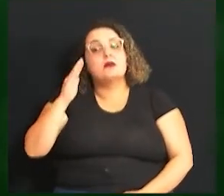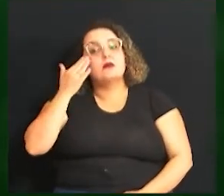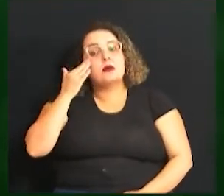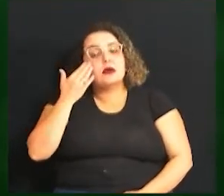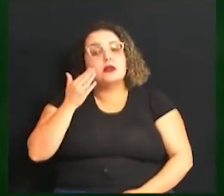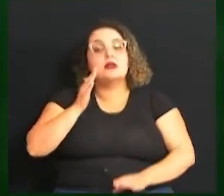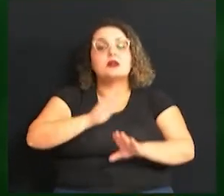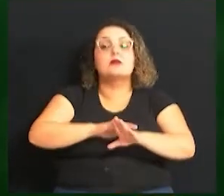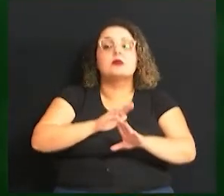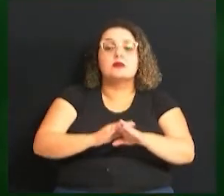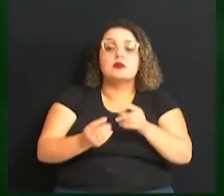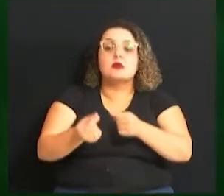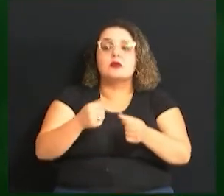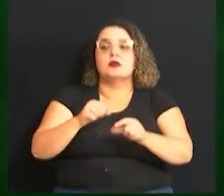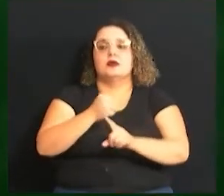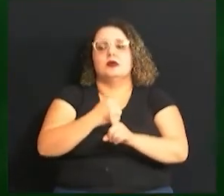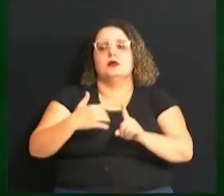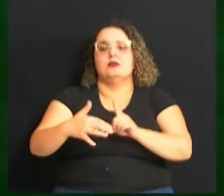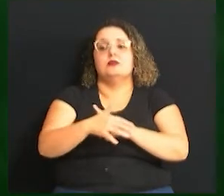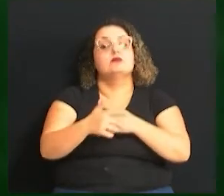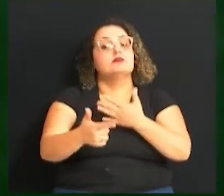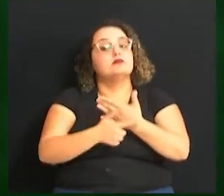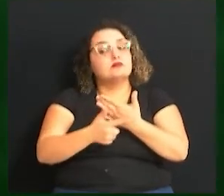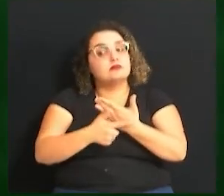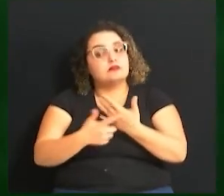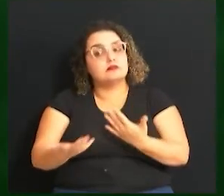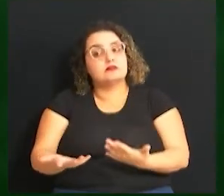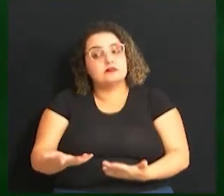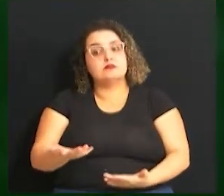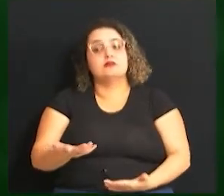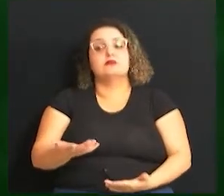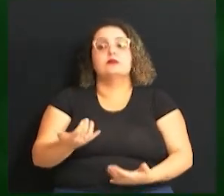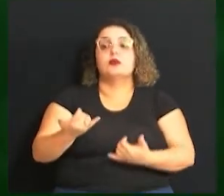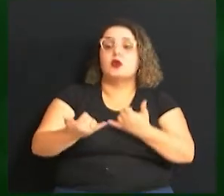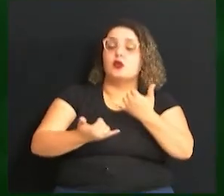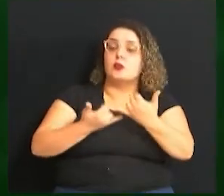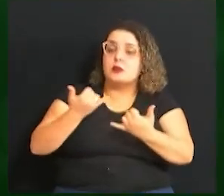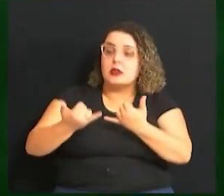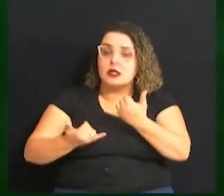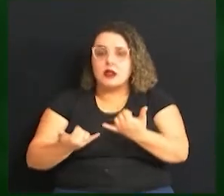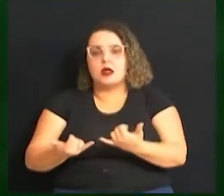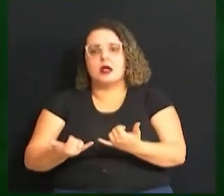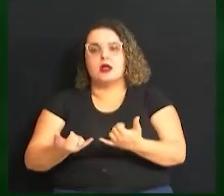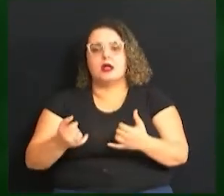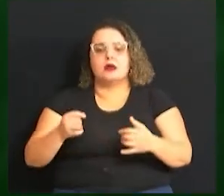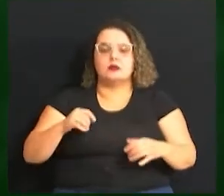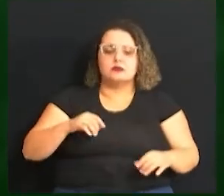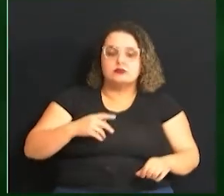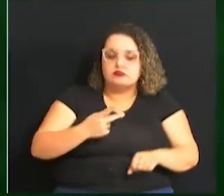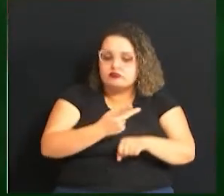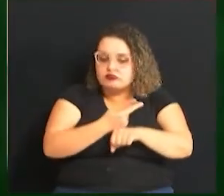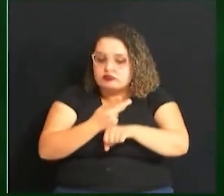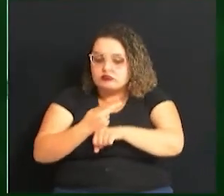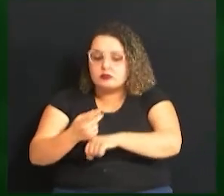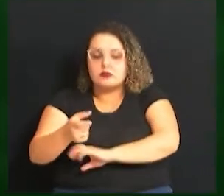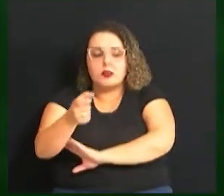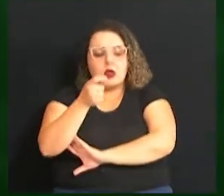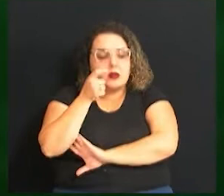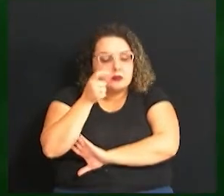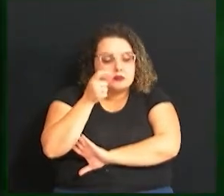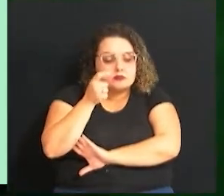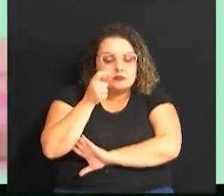entender a função do dinheiro na sociedade, ela vai desempenhar papéis através do brincar, através do explorar. Ela